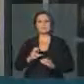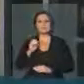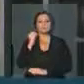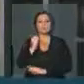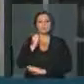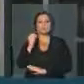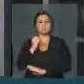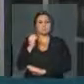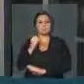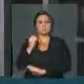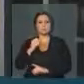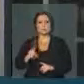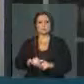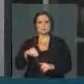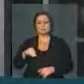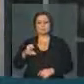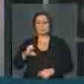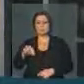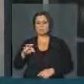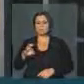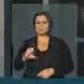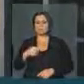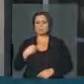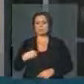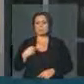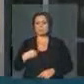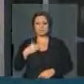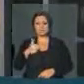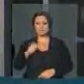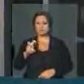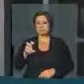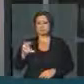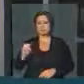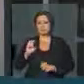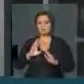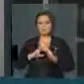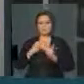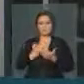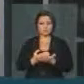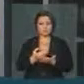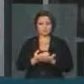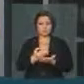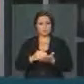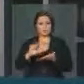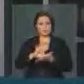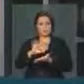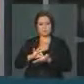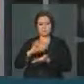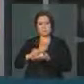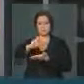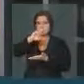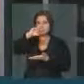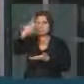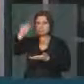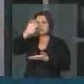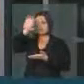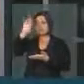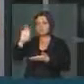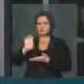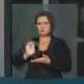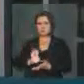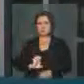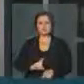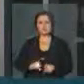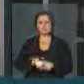Grande do Sul a mente viva está presente em 150 escolas cadastrad em diversos estados brasileiros e países